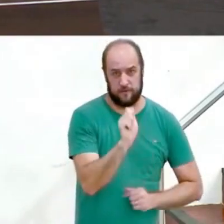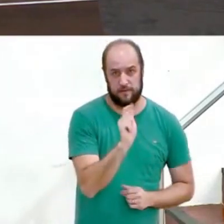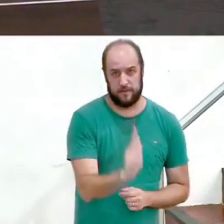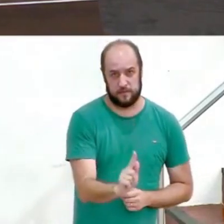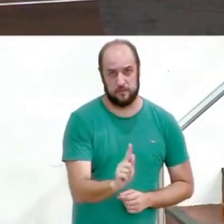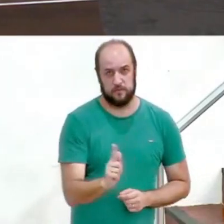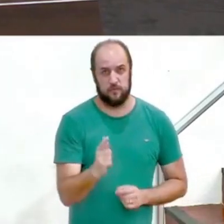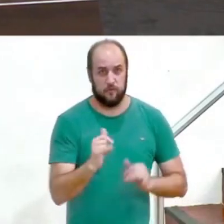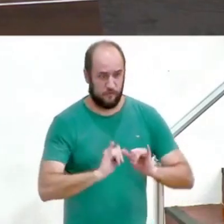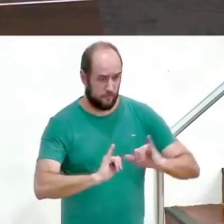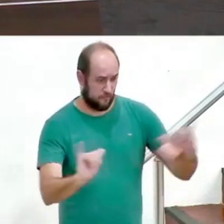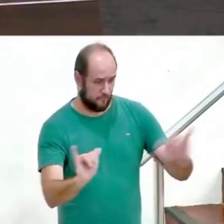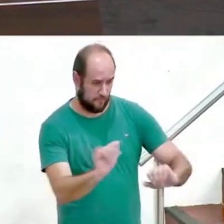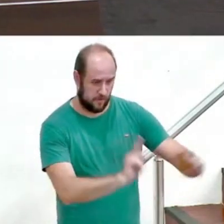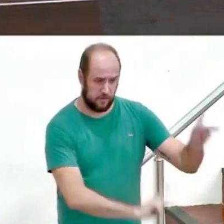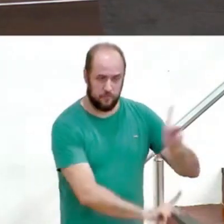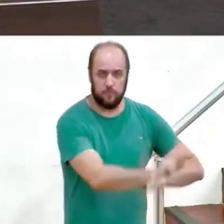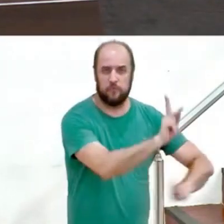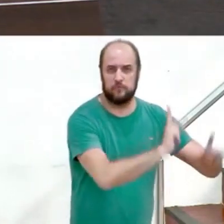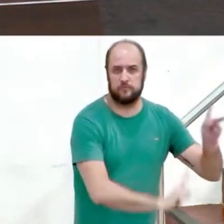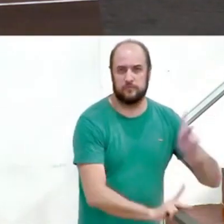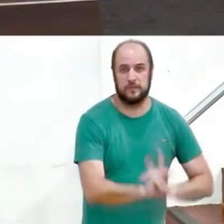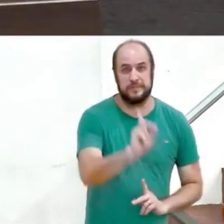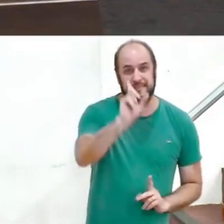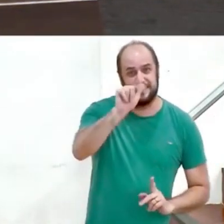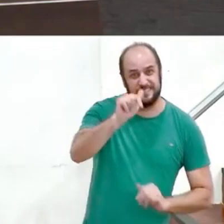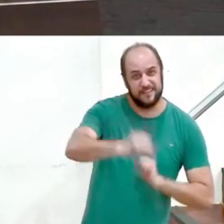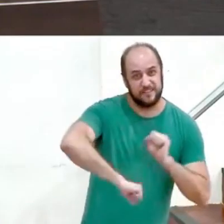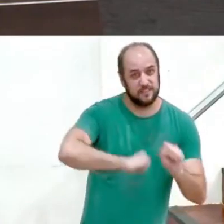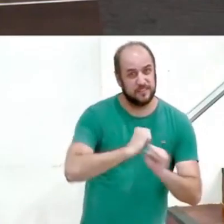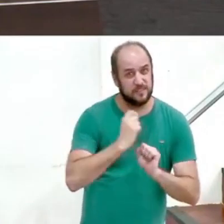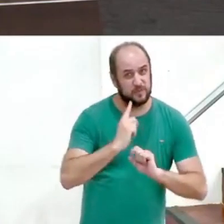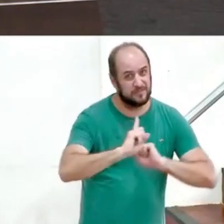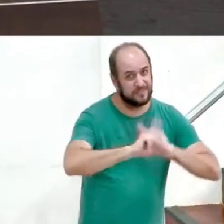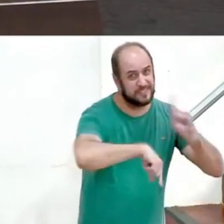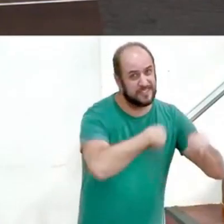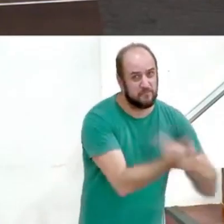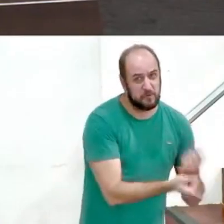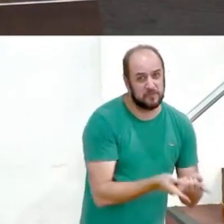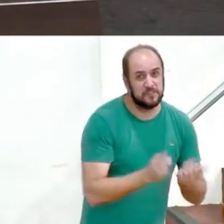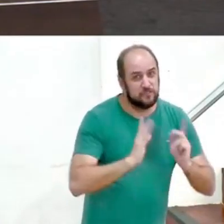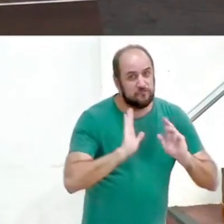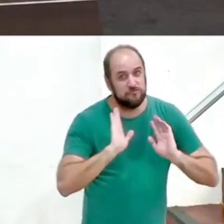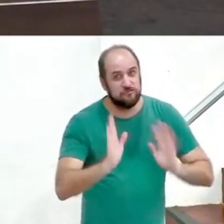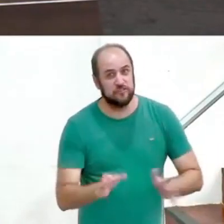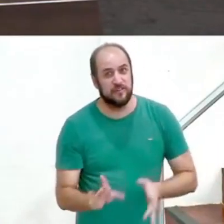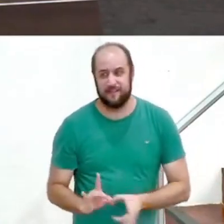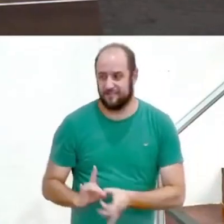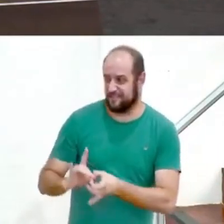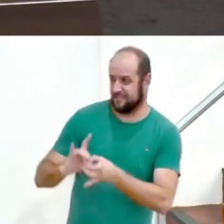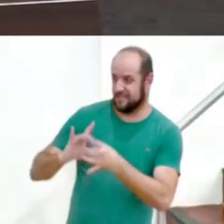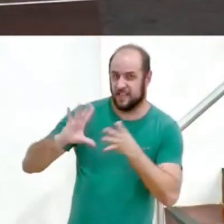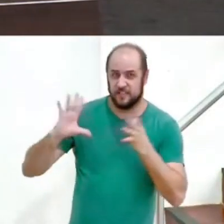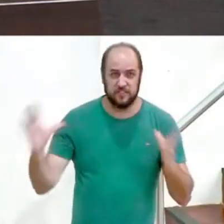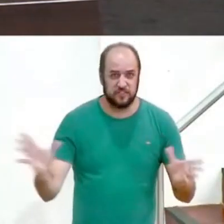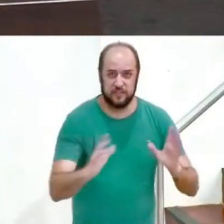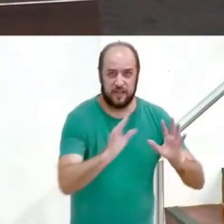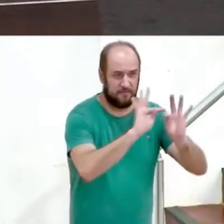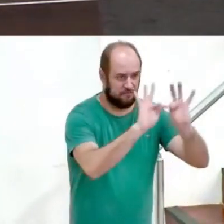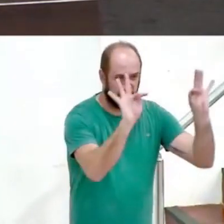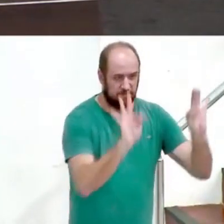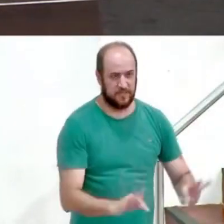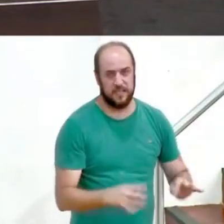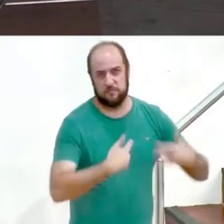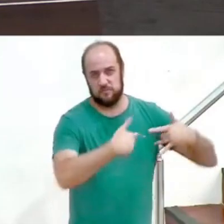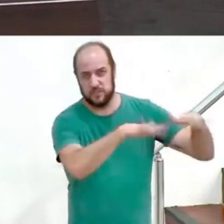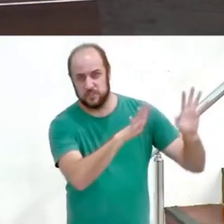àquele povo 17 anos depois que eles já haviam abandonado a reconstrução do